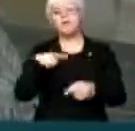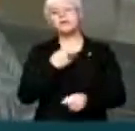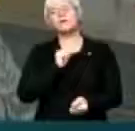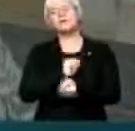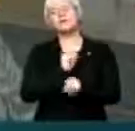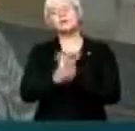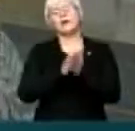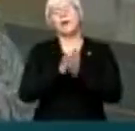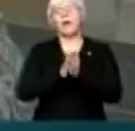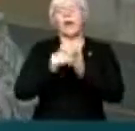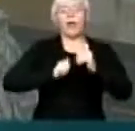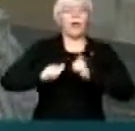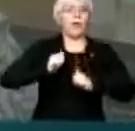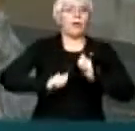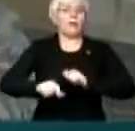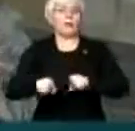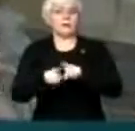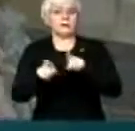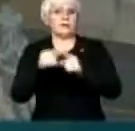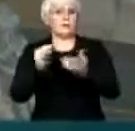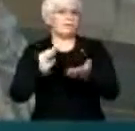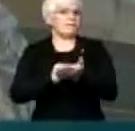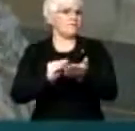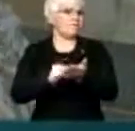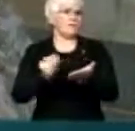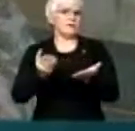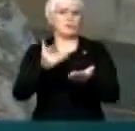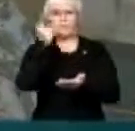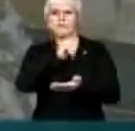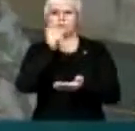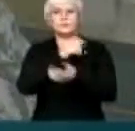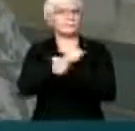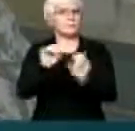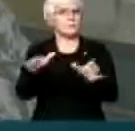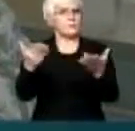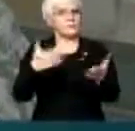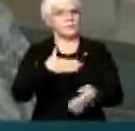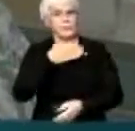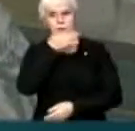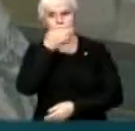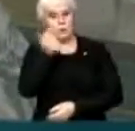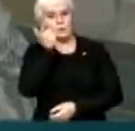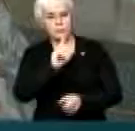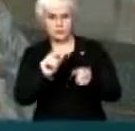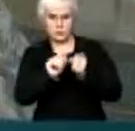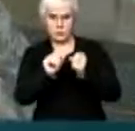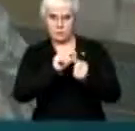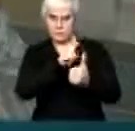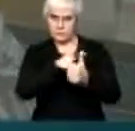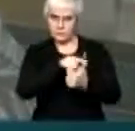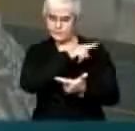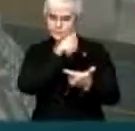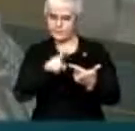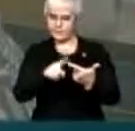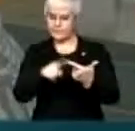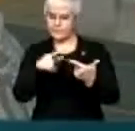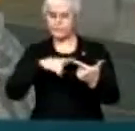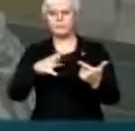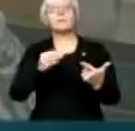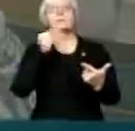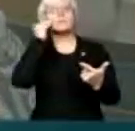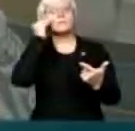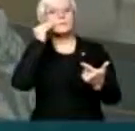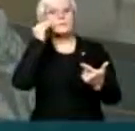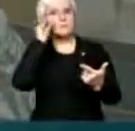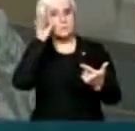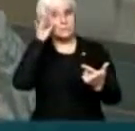grande angústia e uma sensação absoluta de impotência. Então, minha sugestão é que se faça isso. Uma outra, tem experiências muito interessantes,